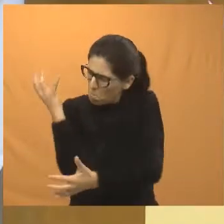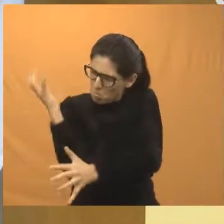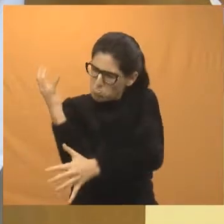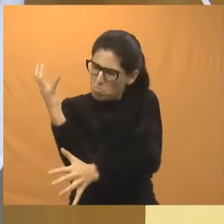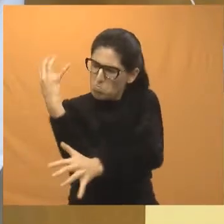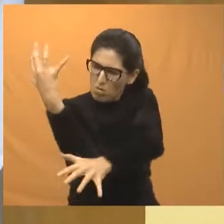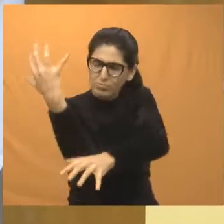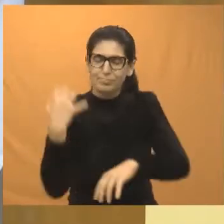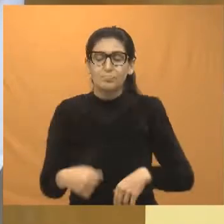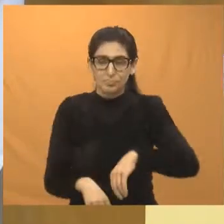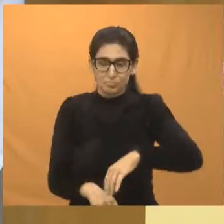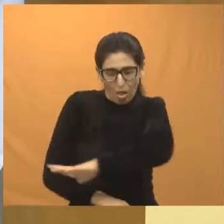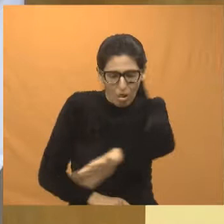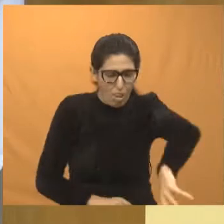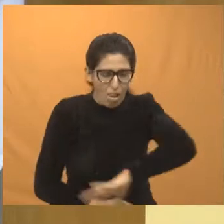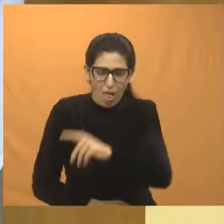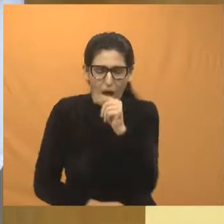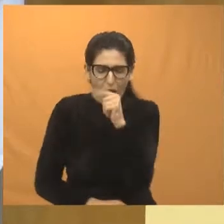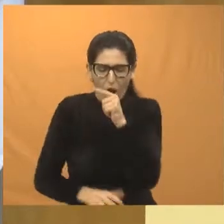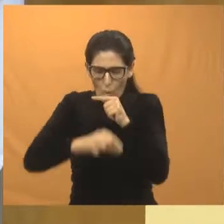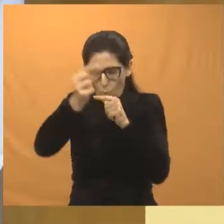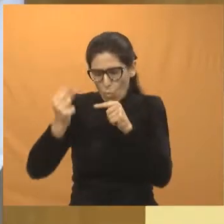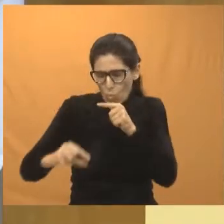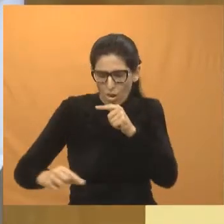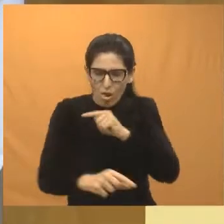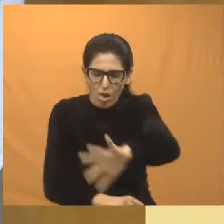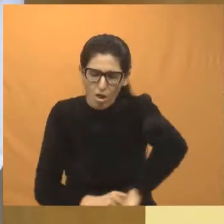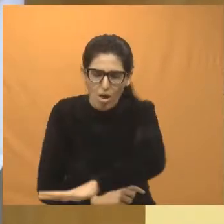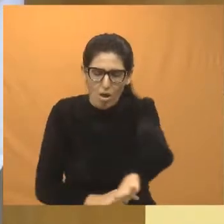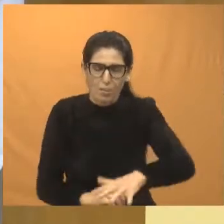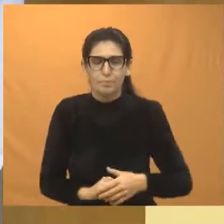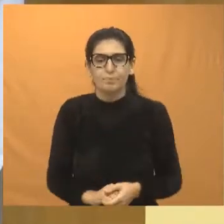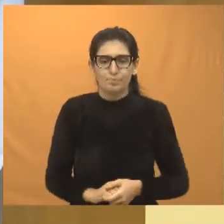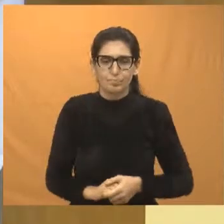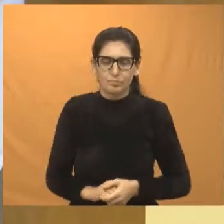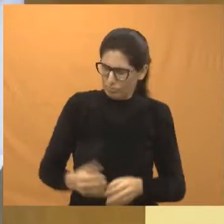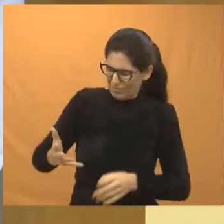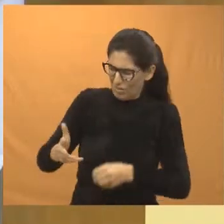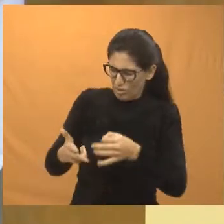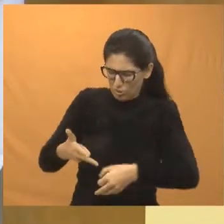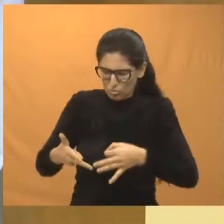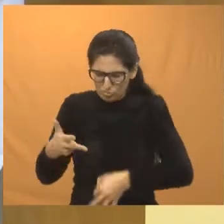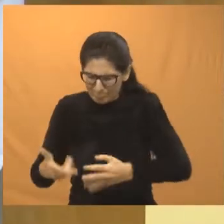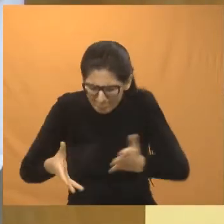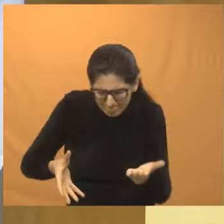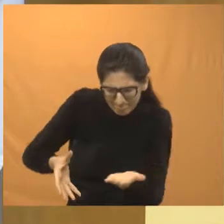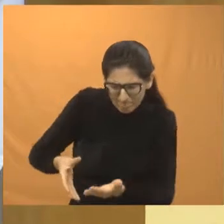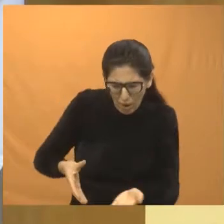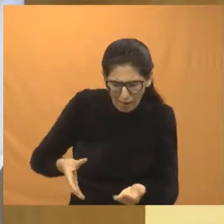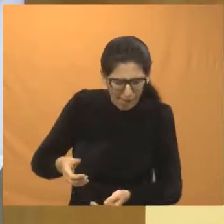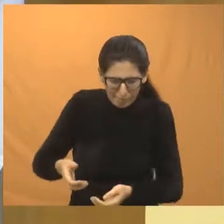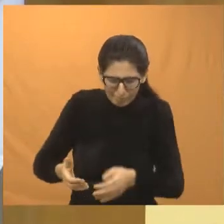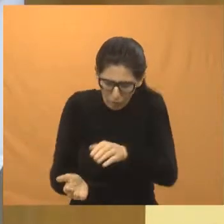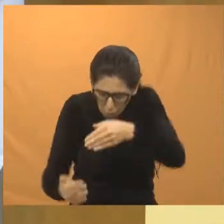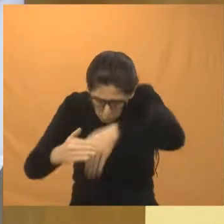vou por partes das minhas emendas, uma não foi aprovada pelo nosso jurídico, que foi para o arquivo, mas eu queria ressaltar aqui a importância da